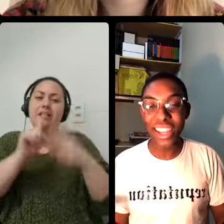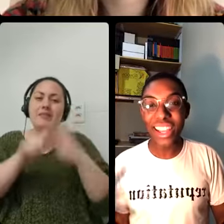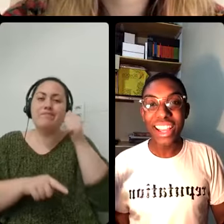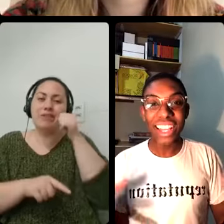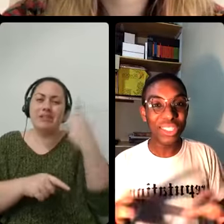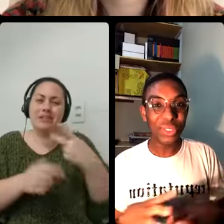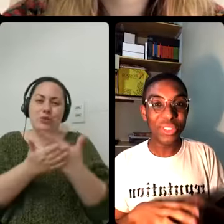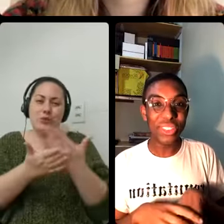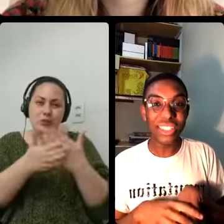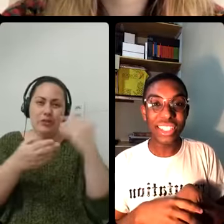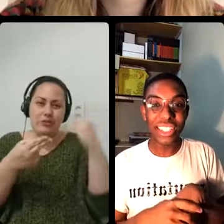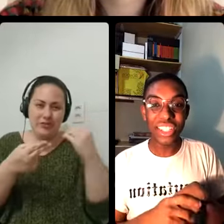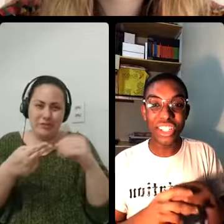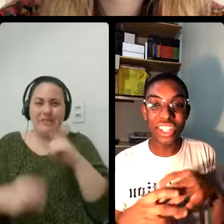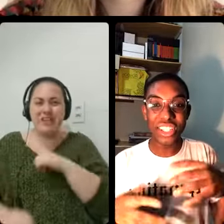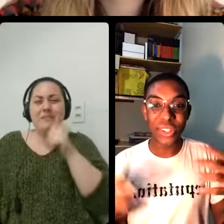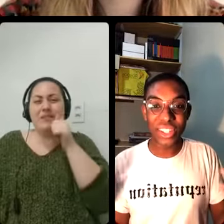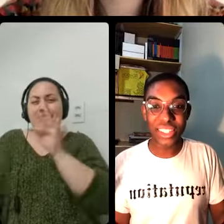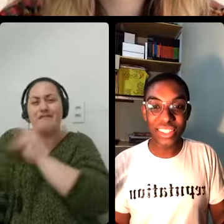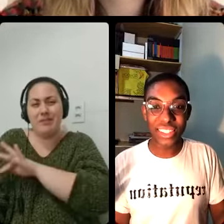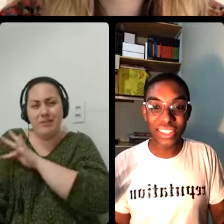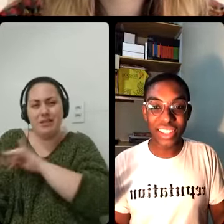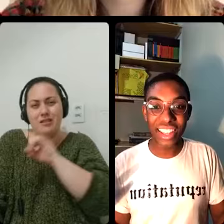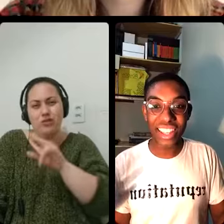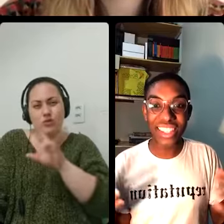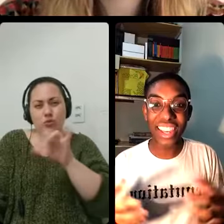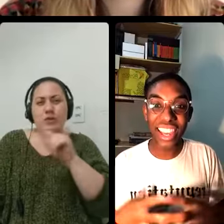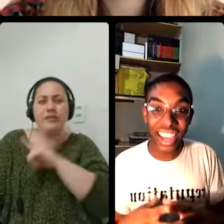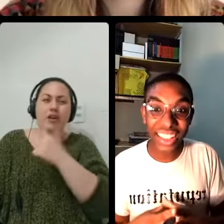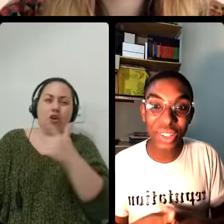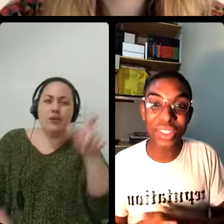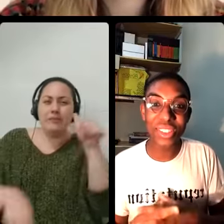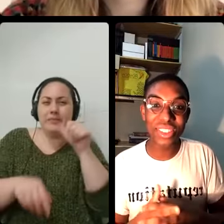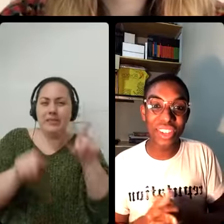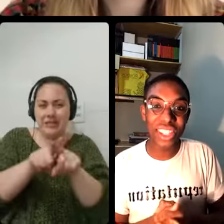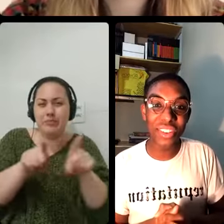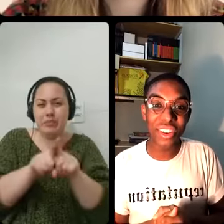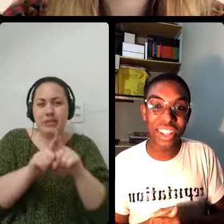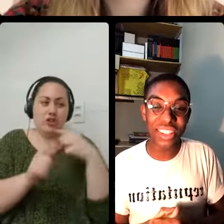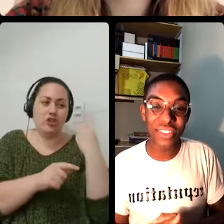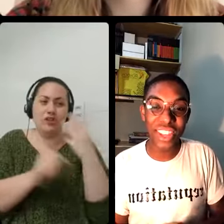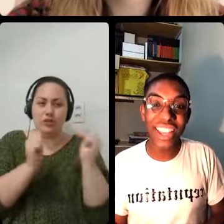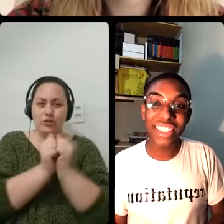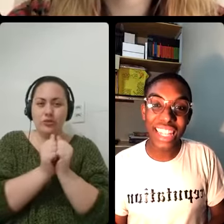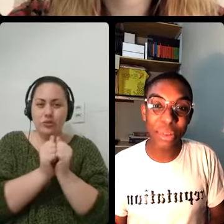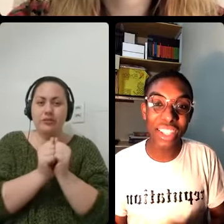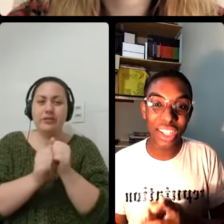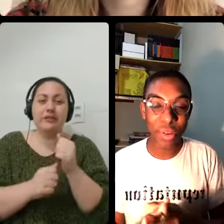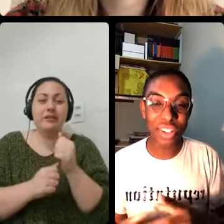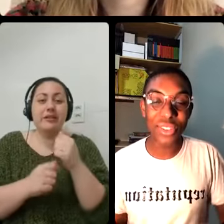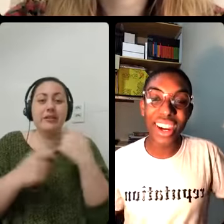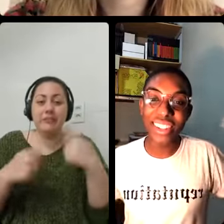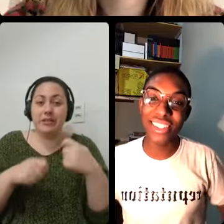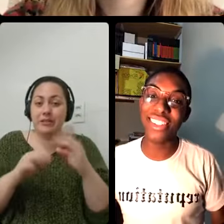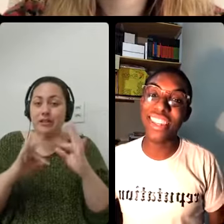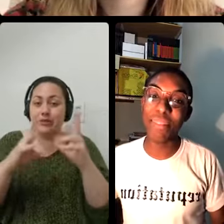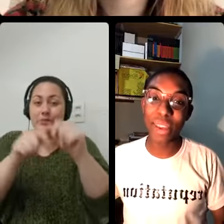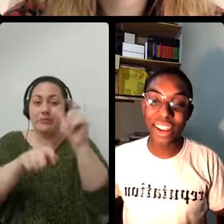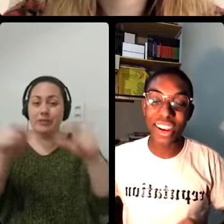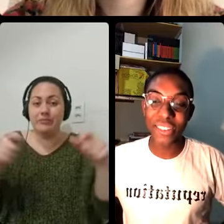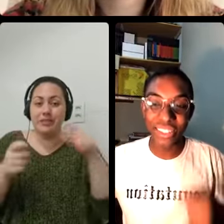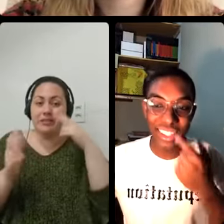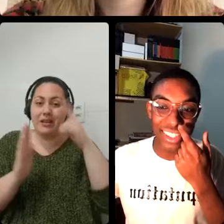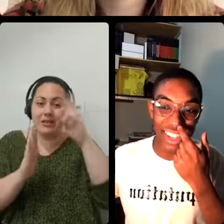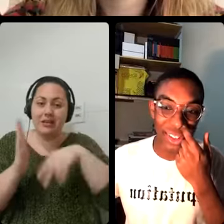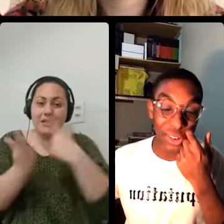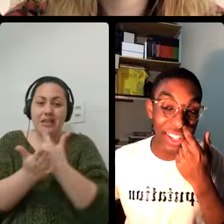sobre assuntos de questões raciais. Todos os estudantes deveriam ler esse livro. Tem na Biblioteca do Paula Soares. É bem